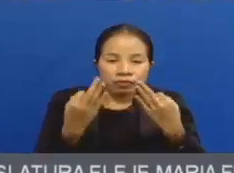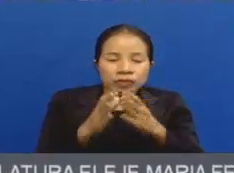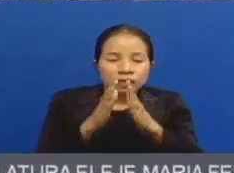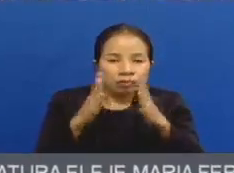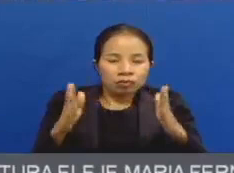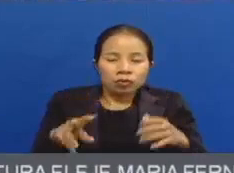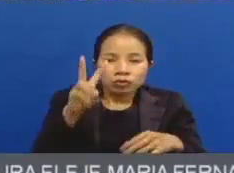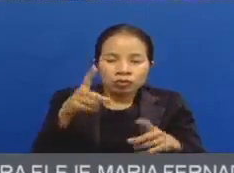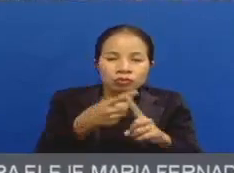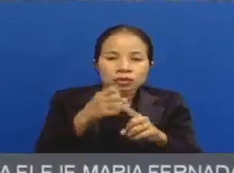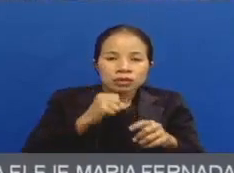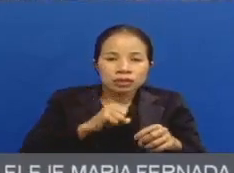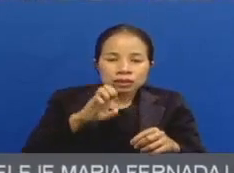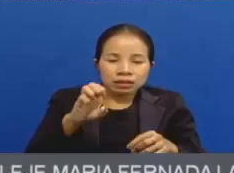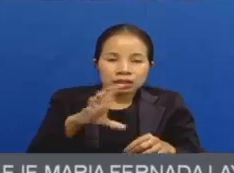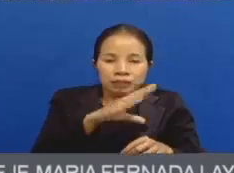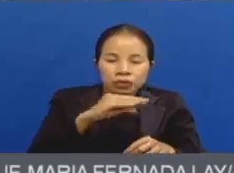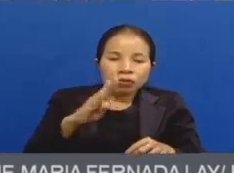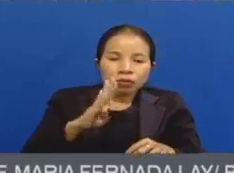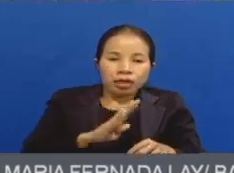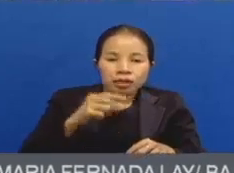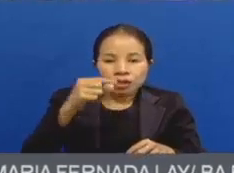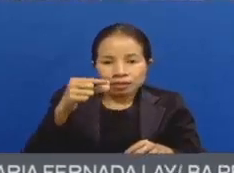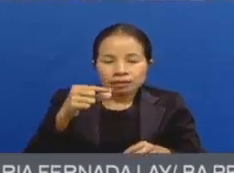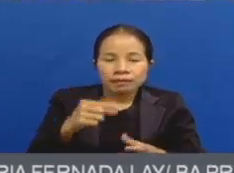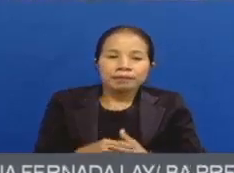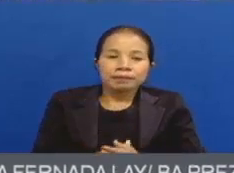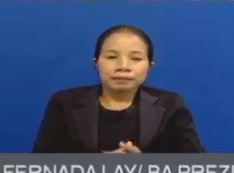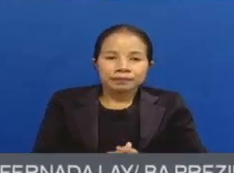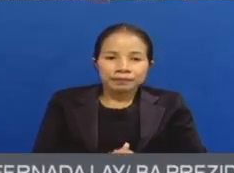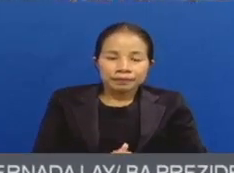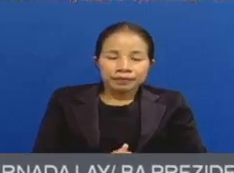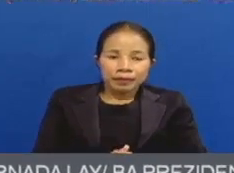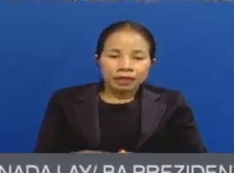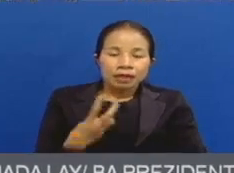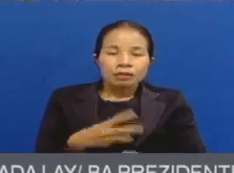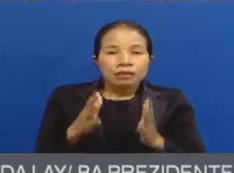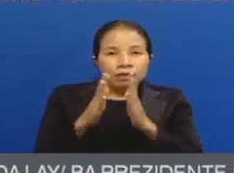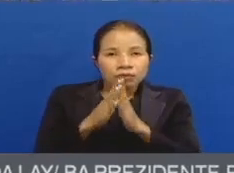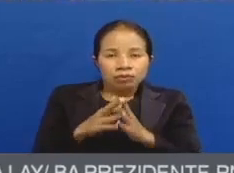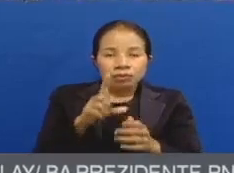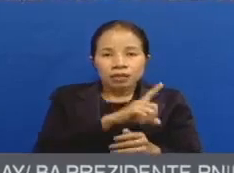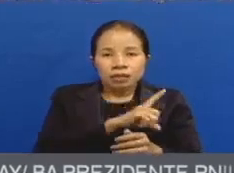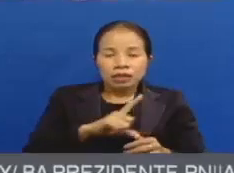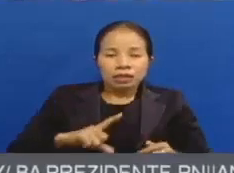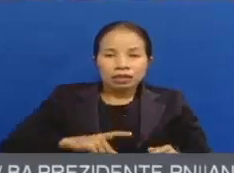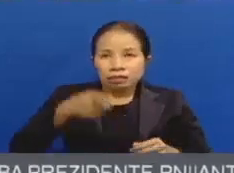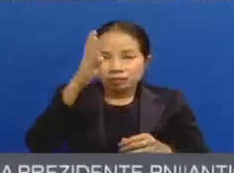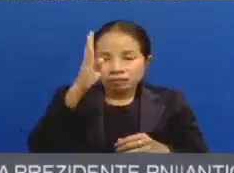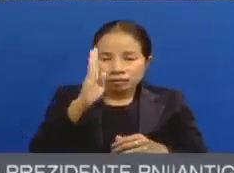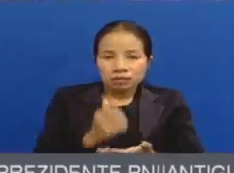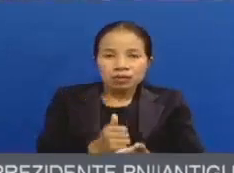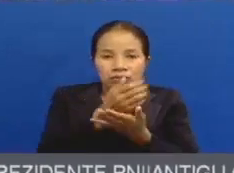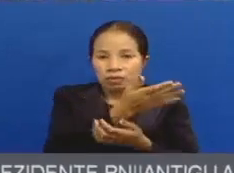rua, você sabe na Bahia a minha rua para a Roma a tu tudo